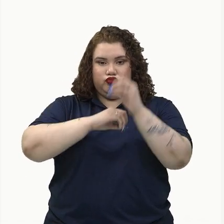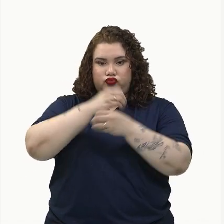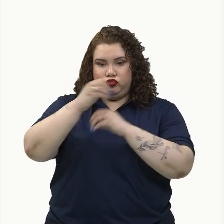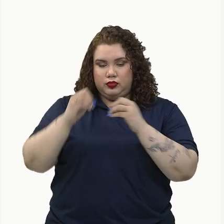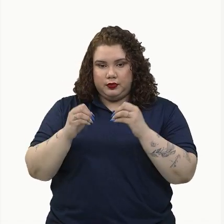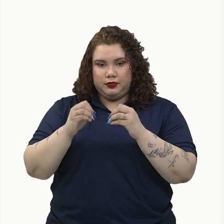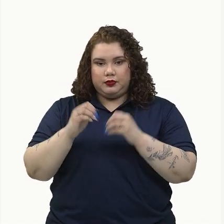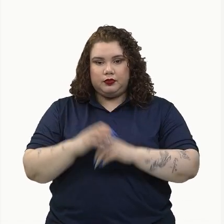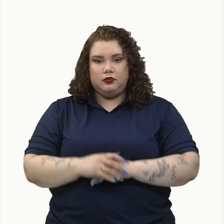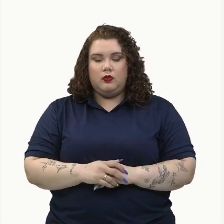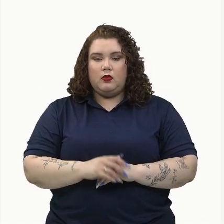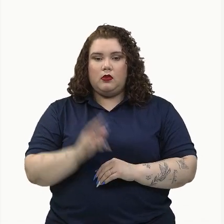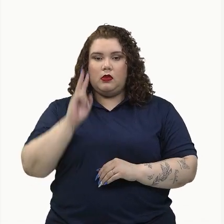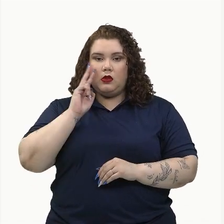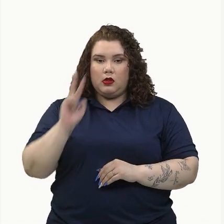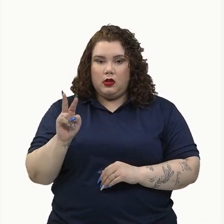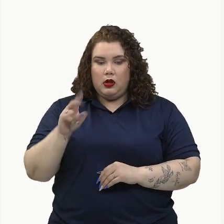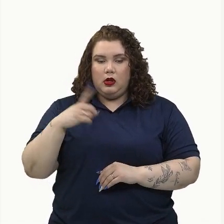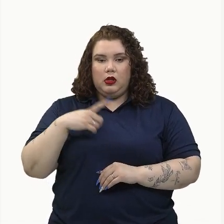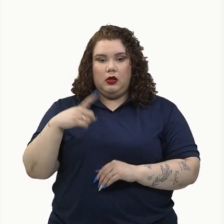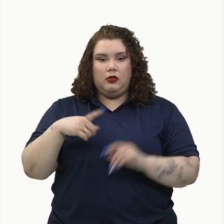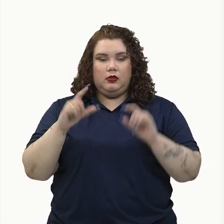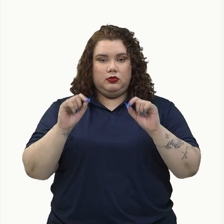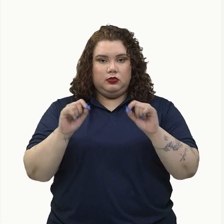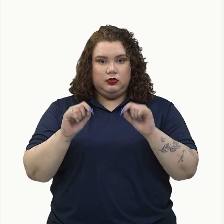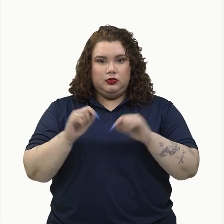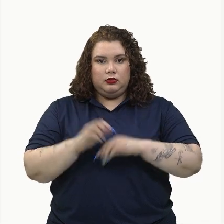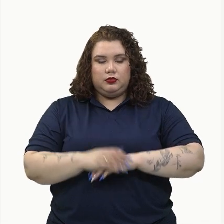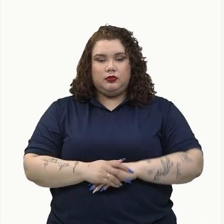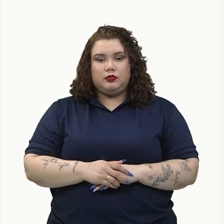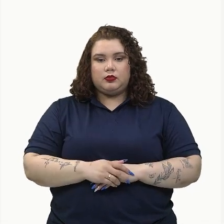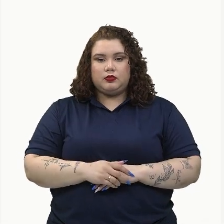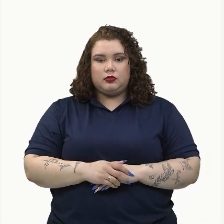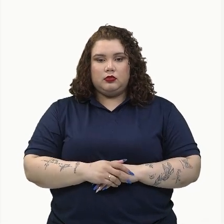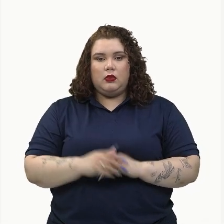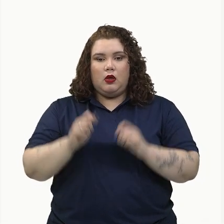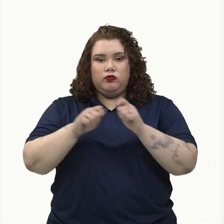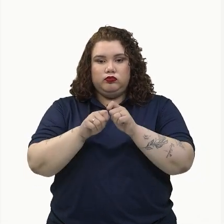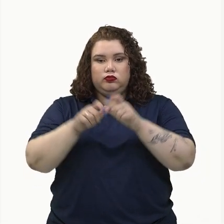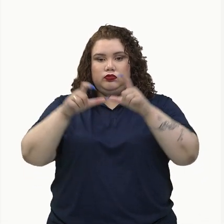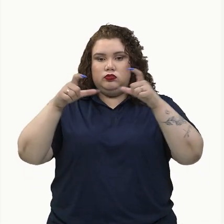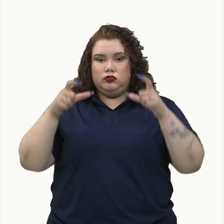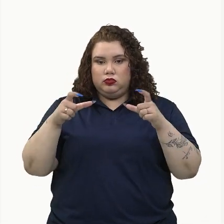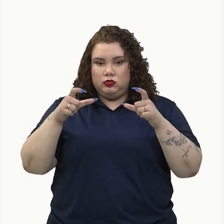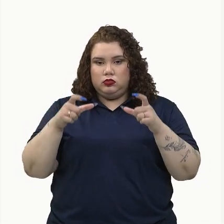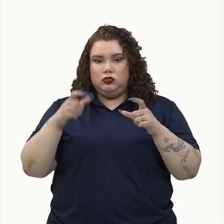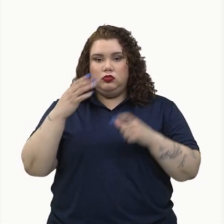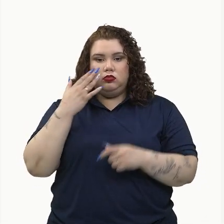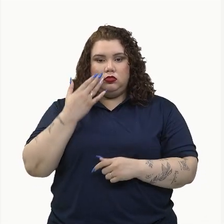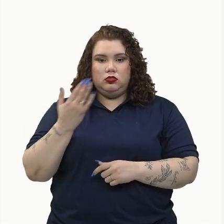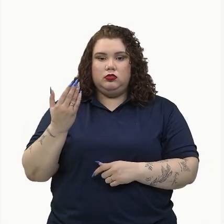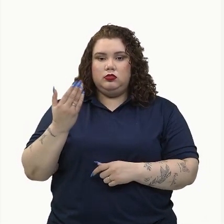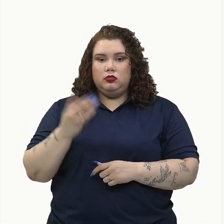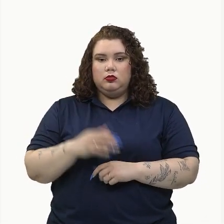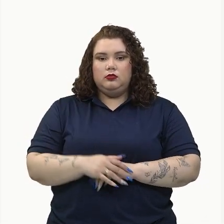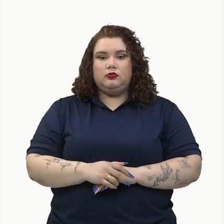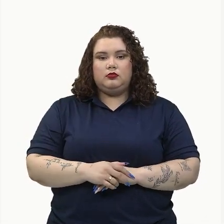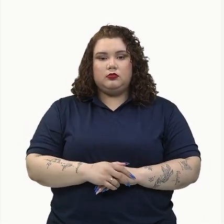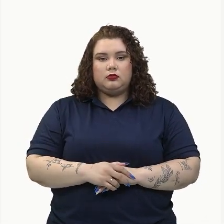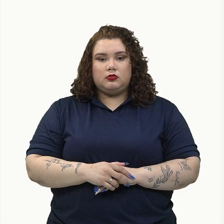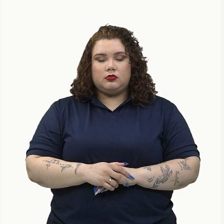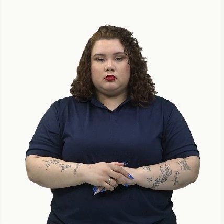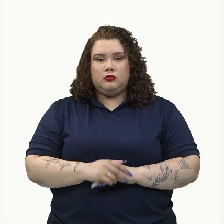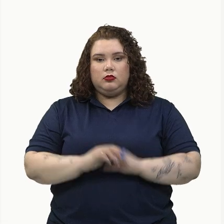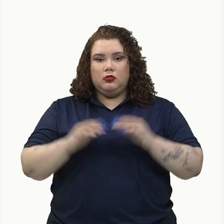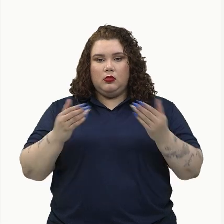pego aquele condutor, aquele fio, aí eu faço o zoom. Ó. Aqui eu tenho um zoom, ó,